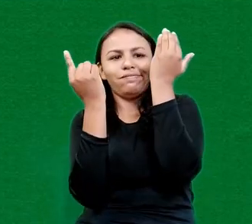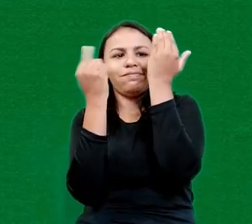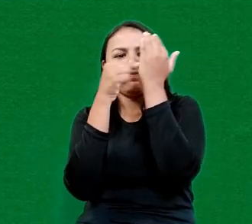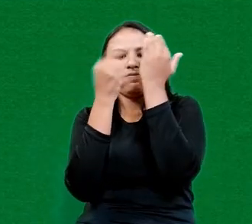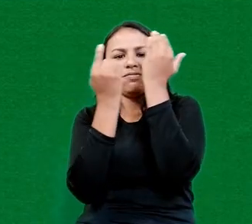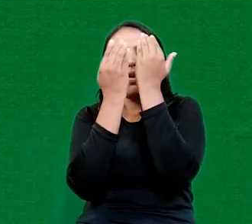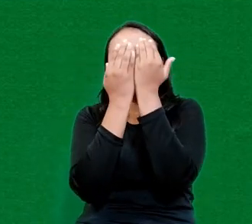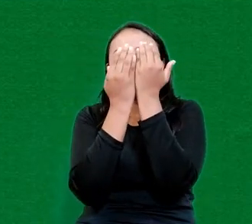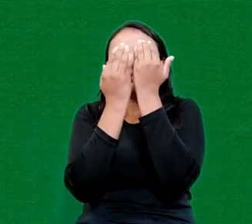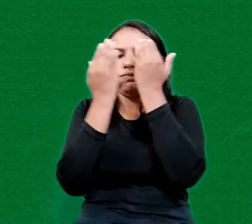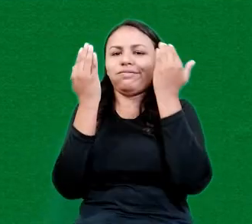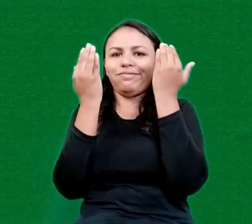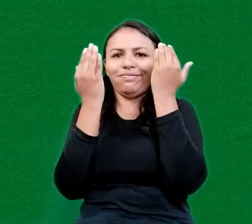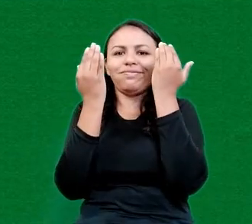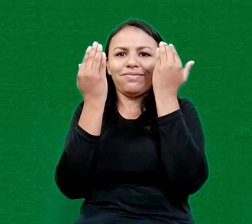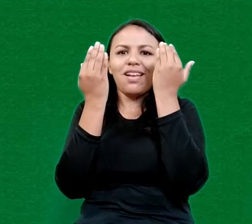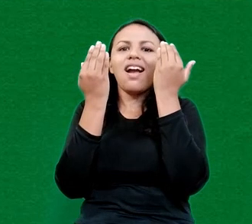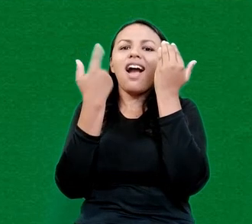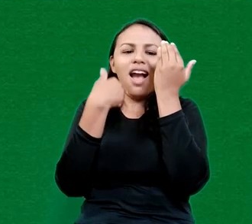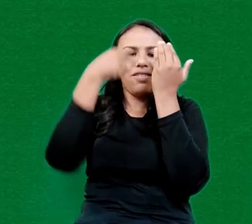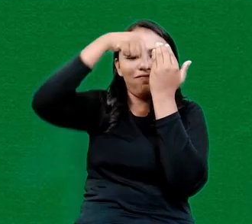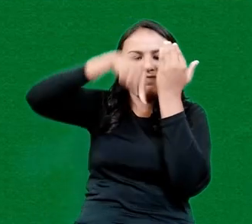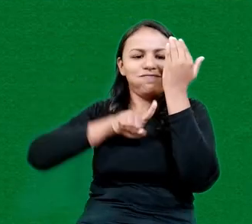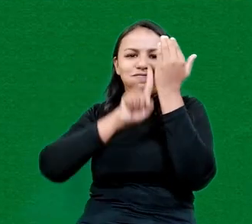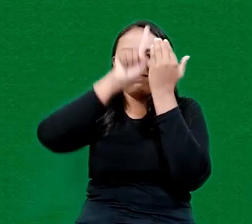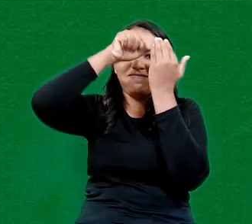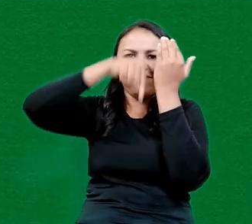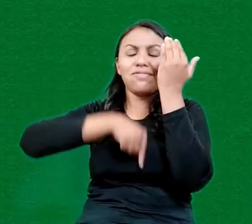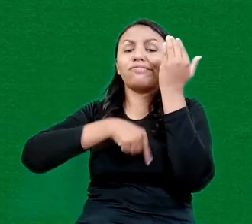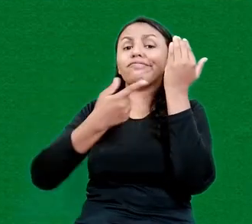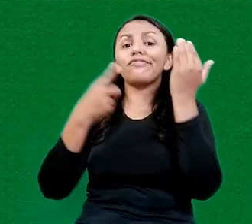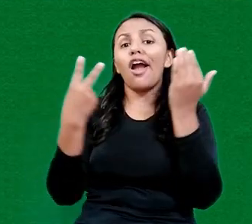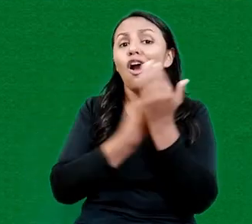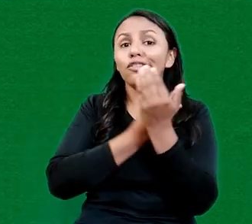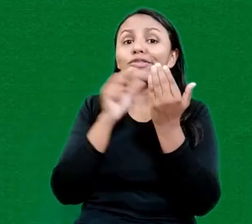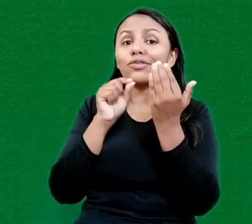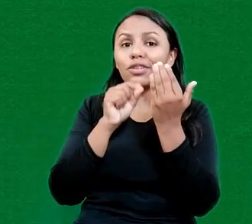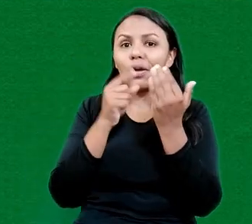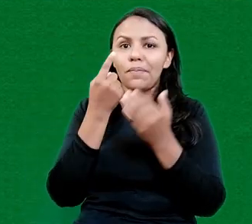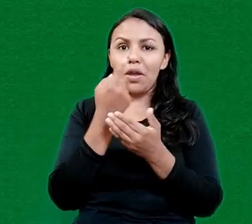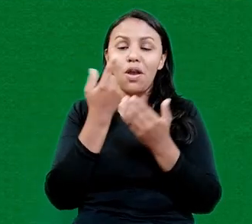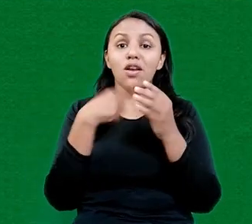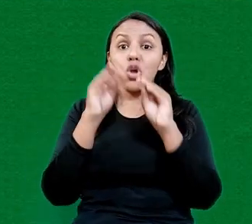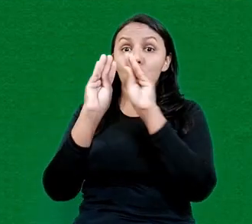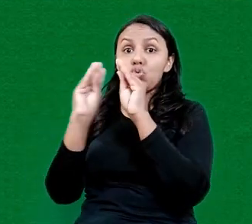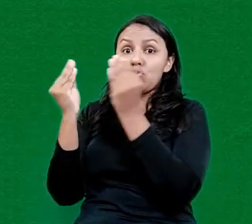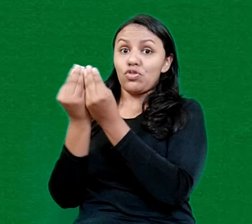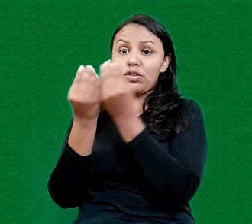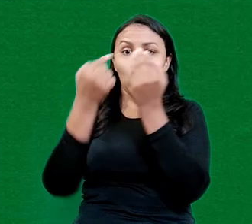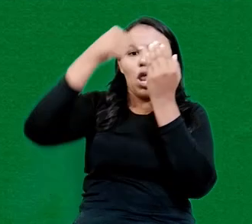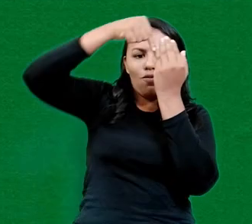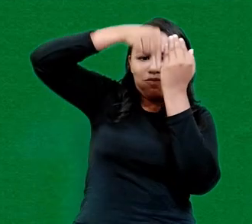um precedente para ter uma hiperpermeabilidade. E o que é que vai acontecer? Aqui eu tenho uma substância que não era